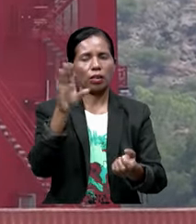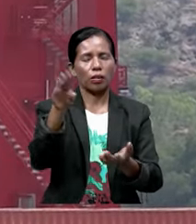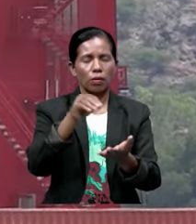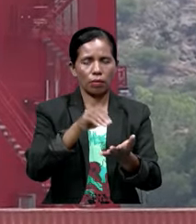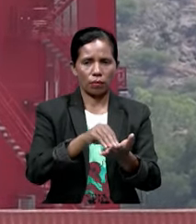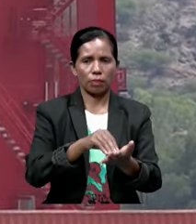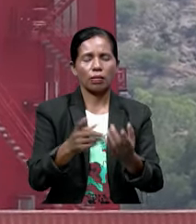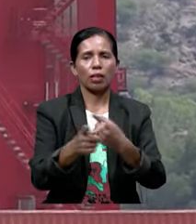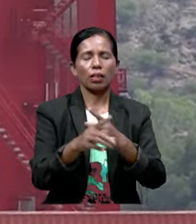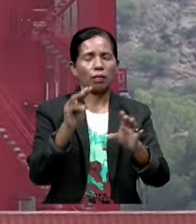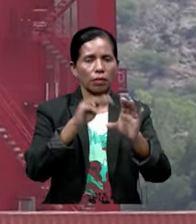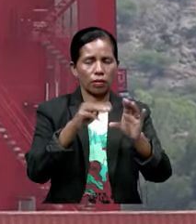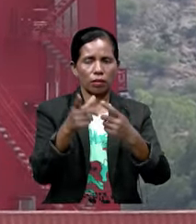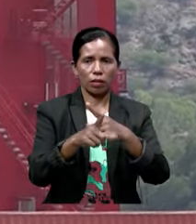livre.